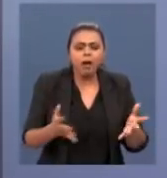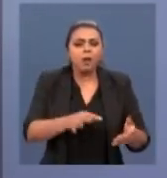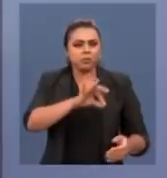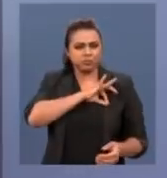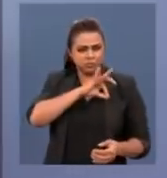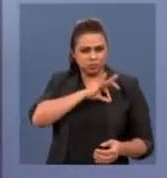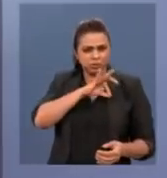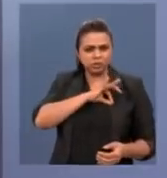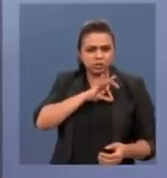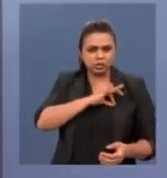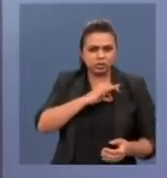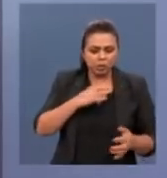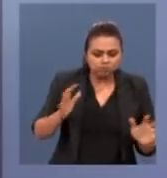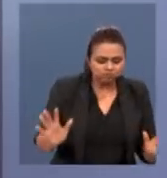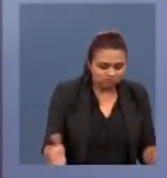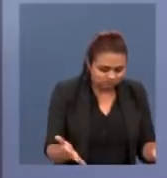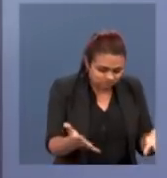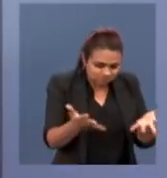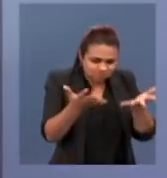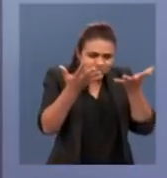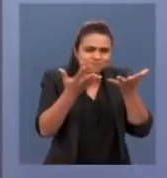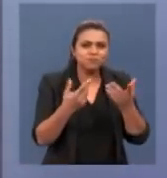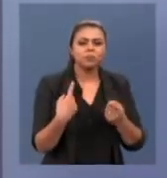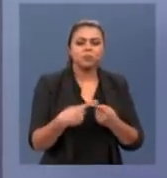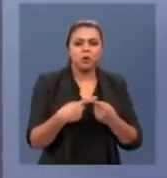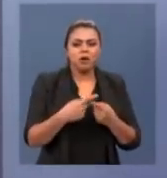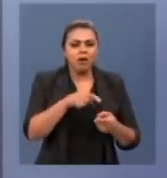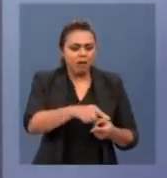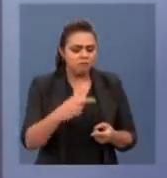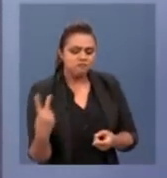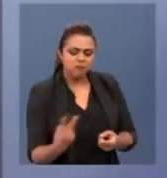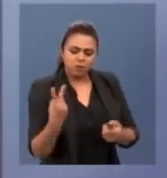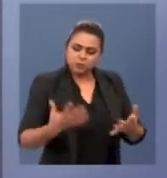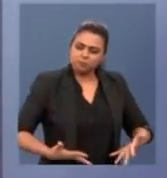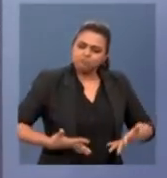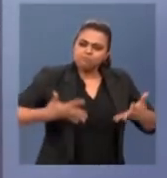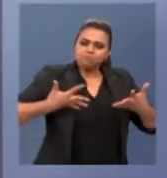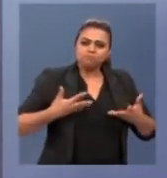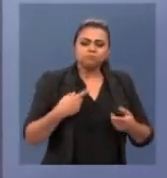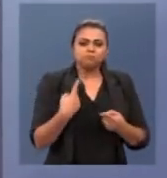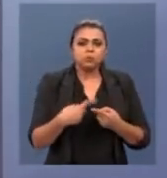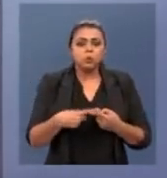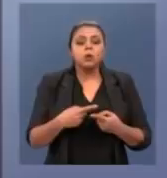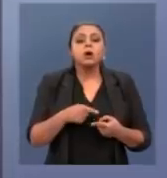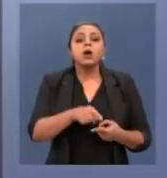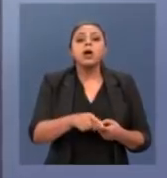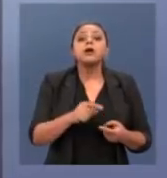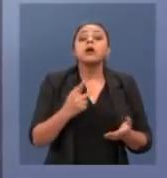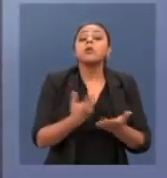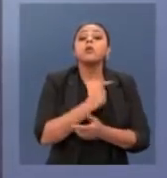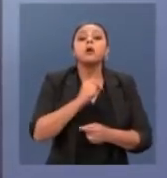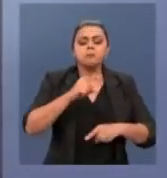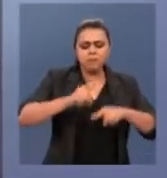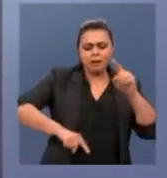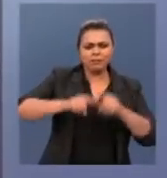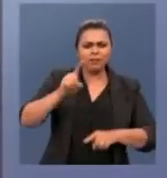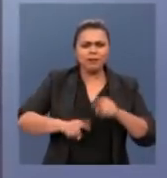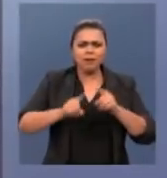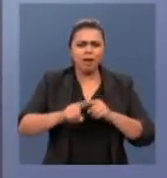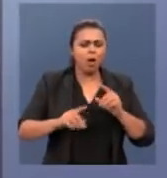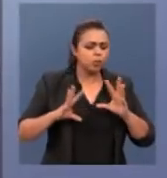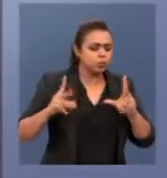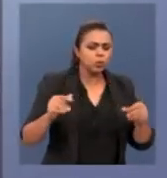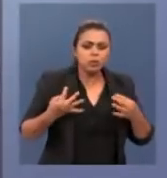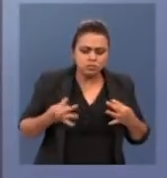militar que está muito baixo resgatando e valorizando o policial nós vamos equipar toda a polícia nós vamos à